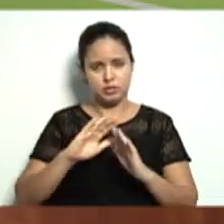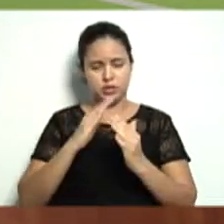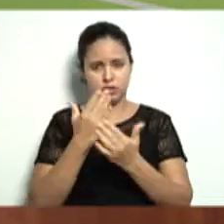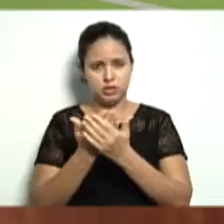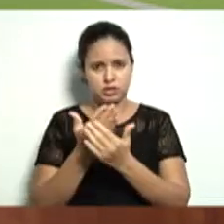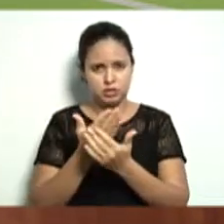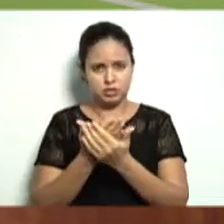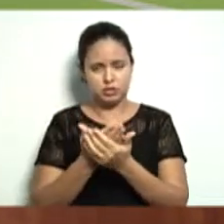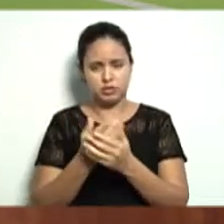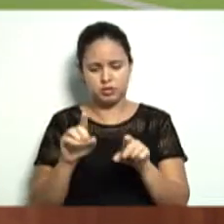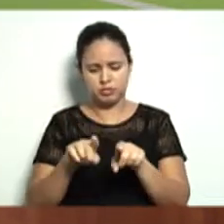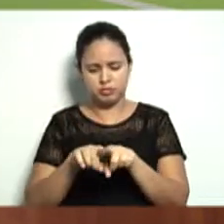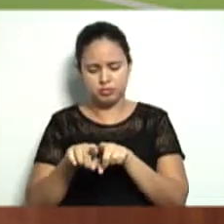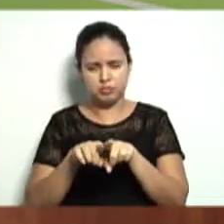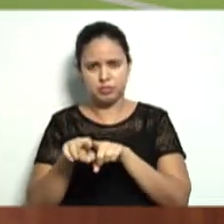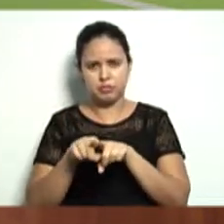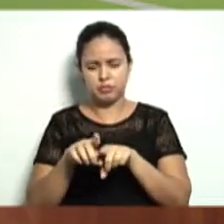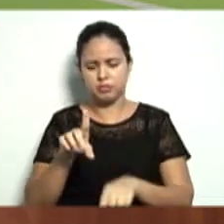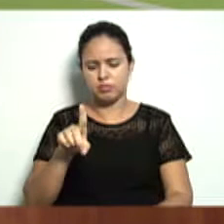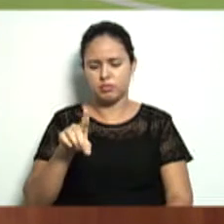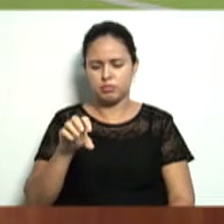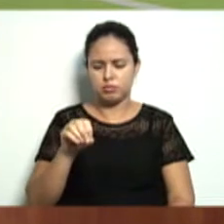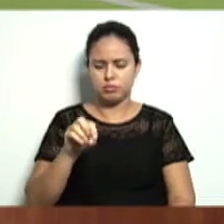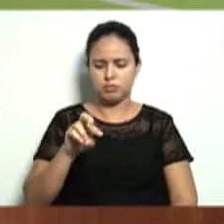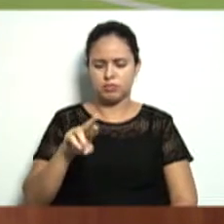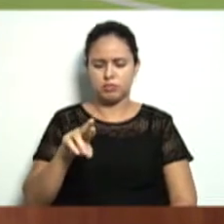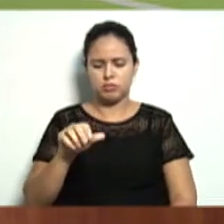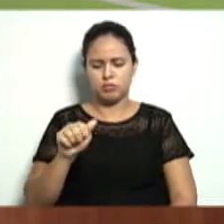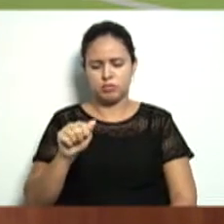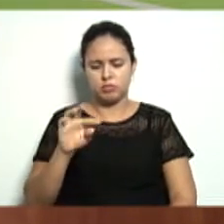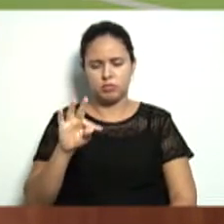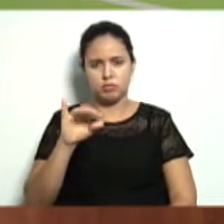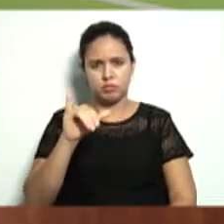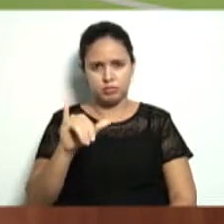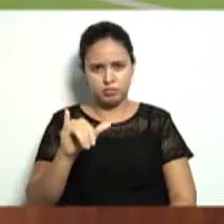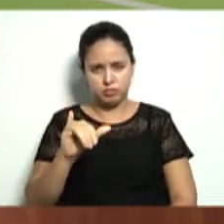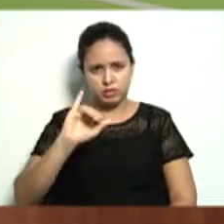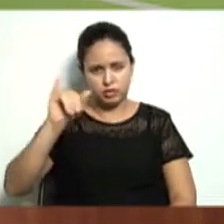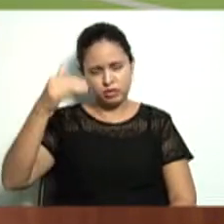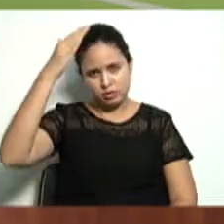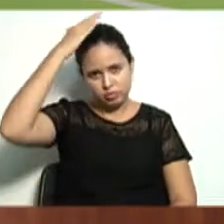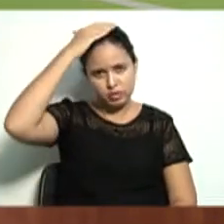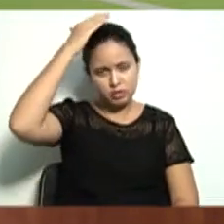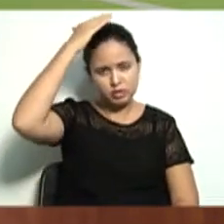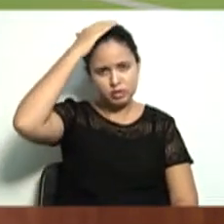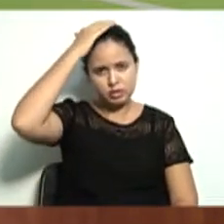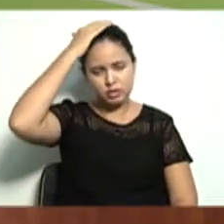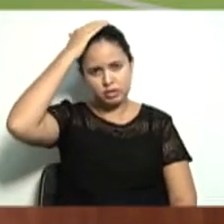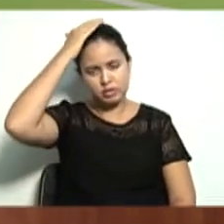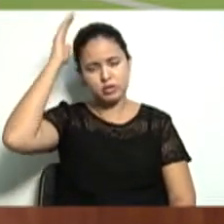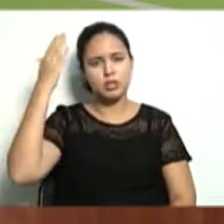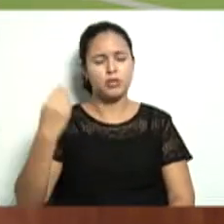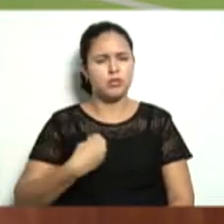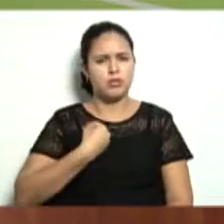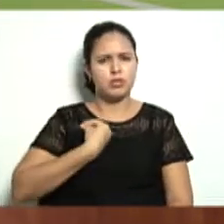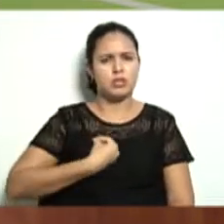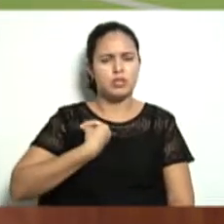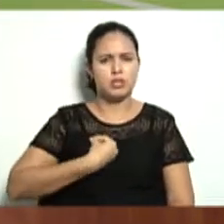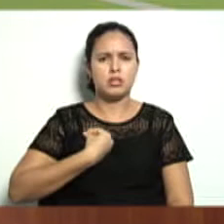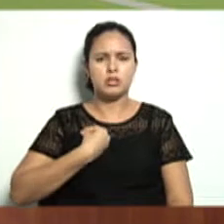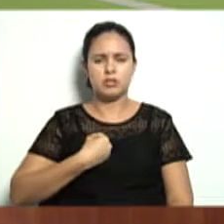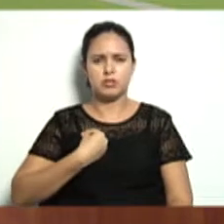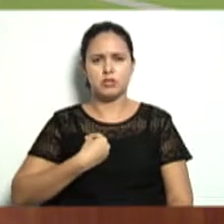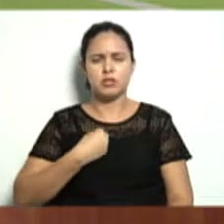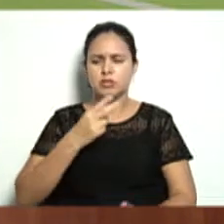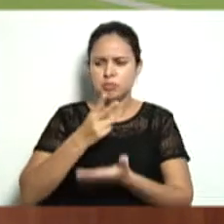Irmã Dorothy, lá da CRED de Paraná, diz que sobreviver sem interferir